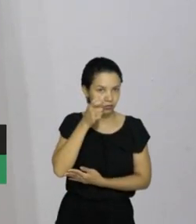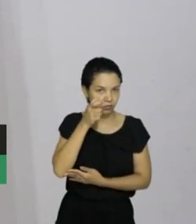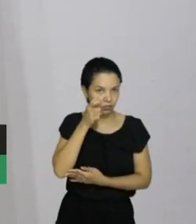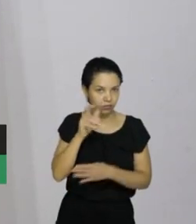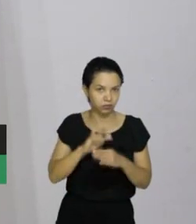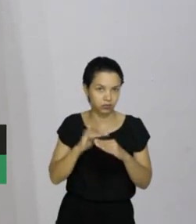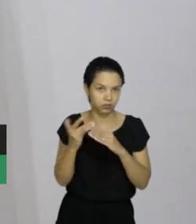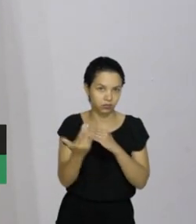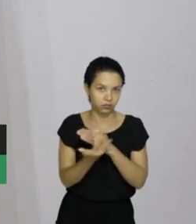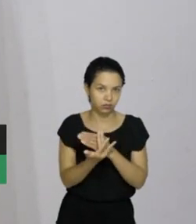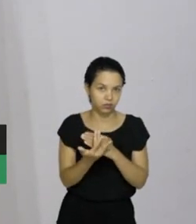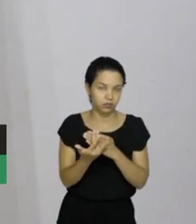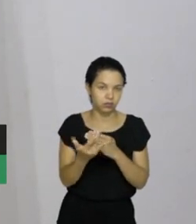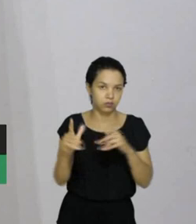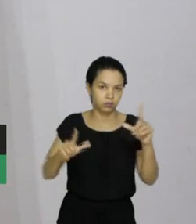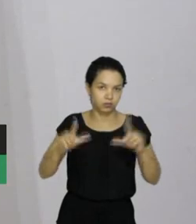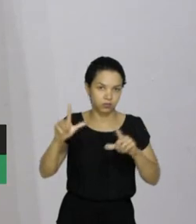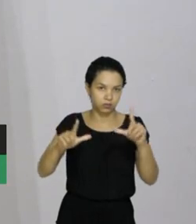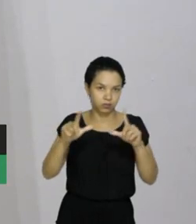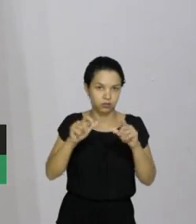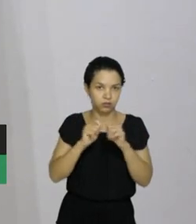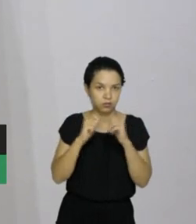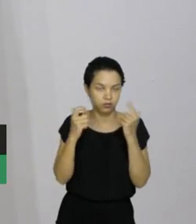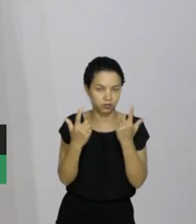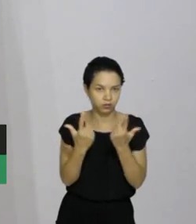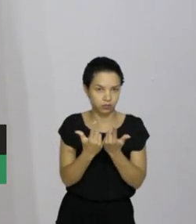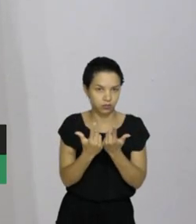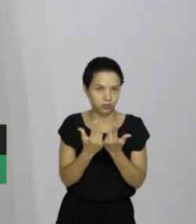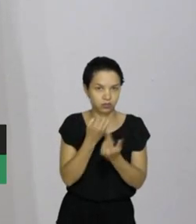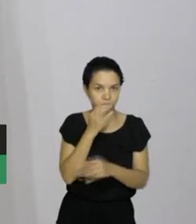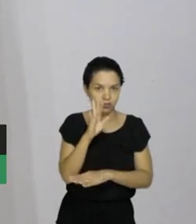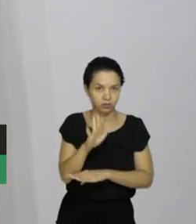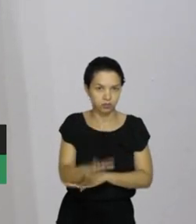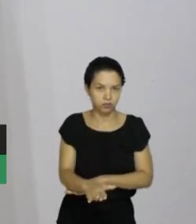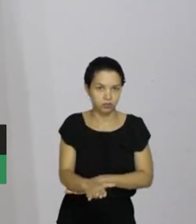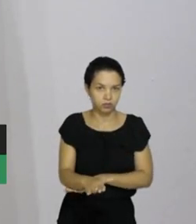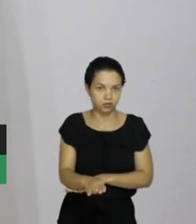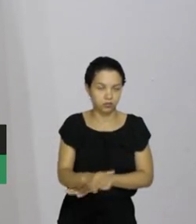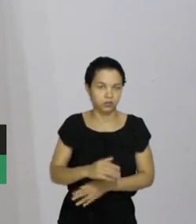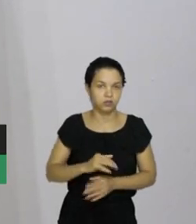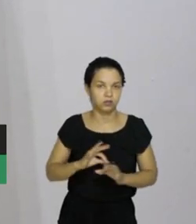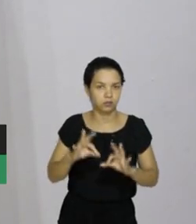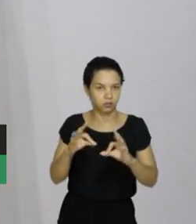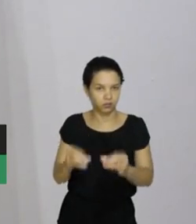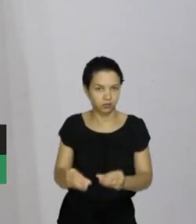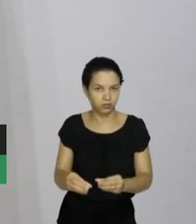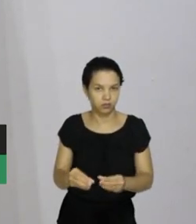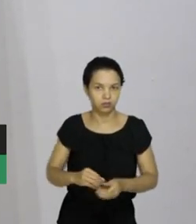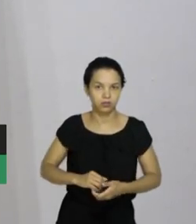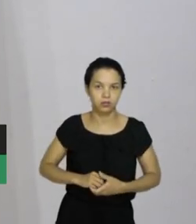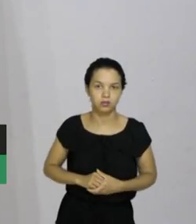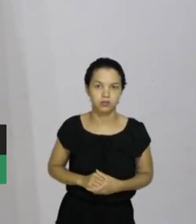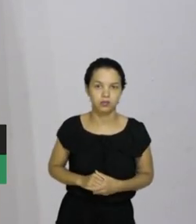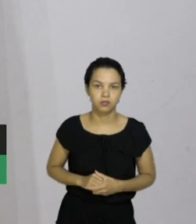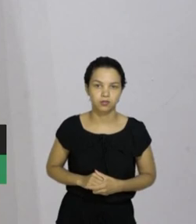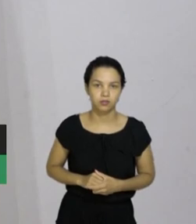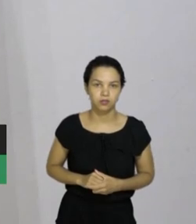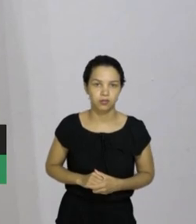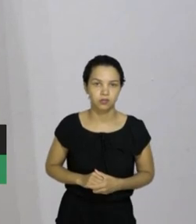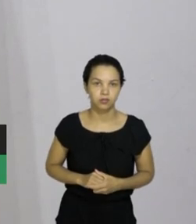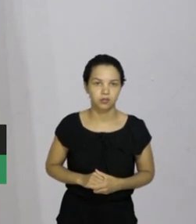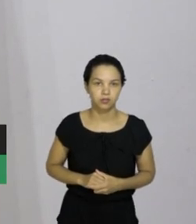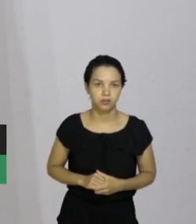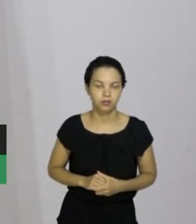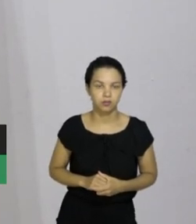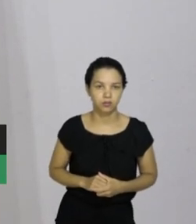redes sociais pela TV da Assembleia uma boa tarde a todos no